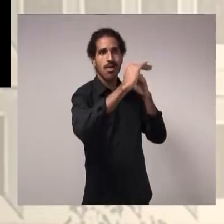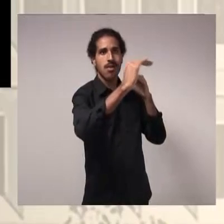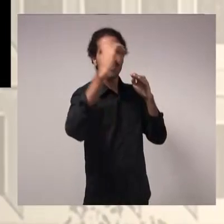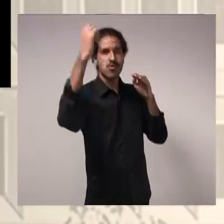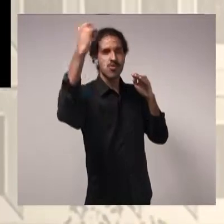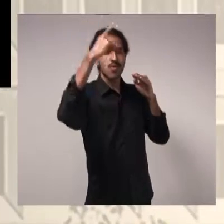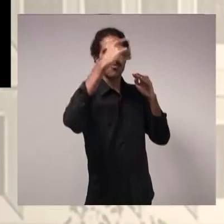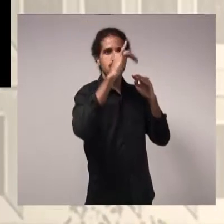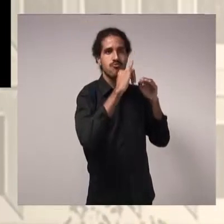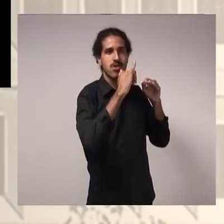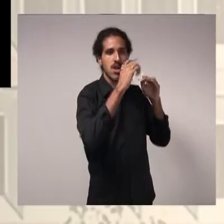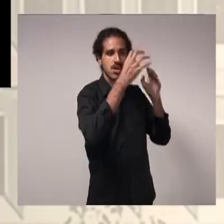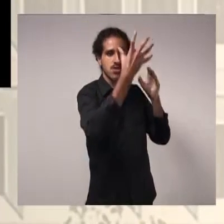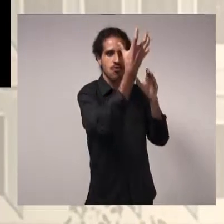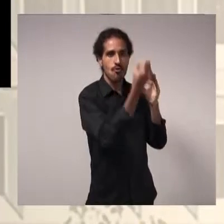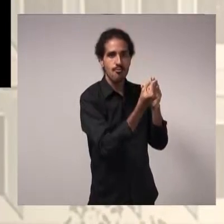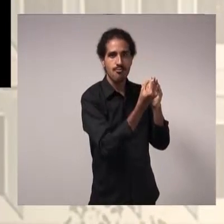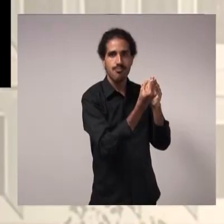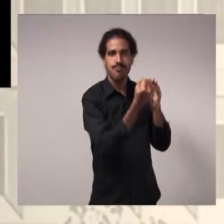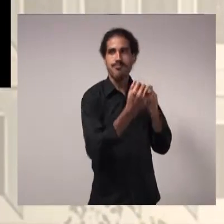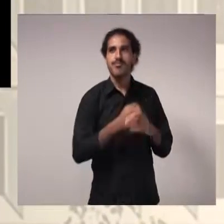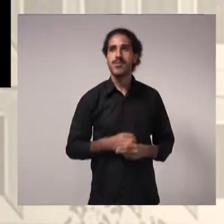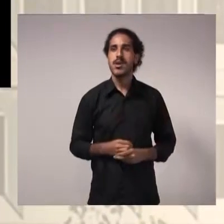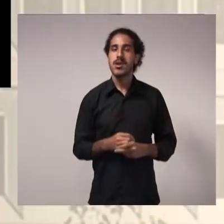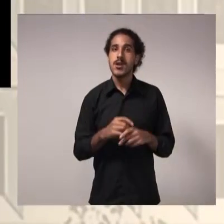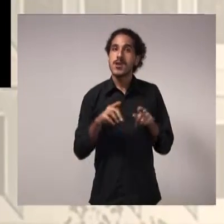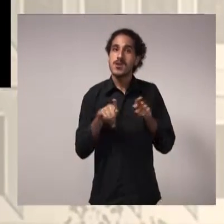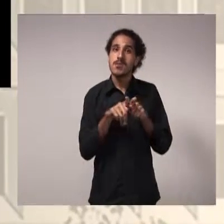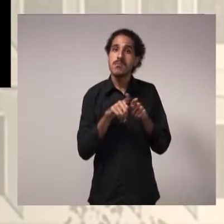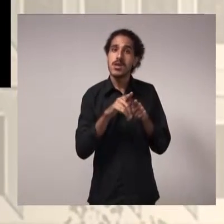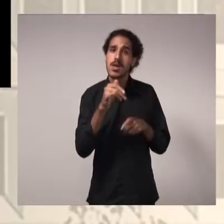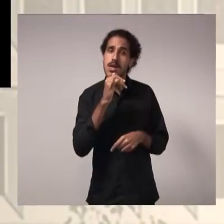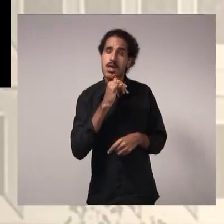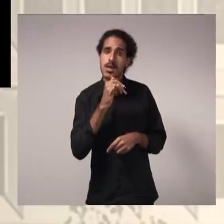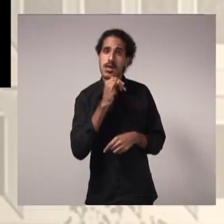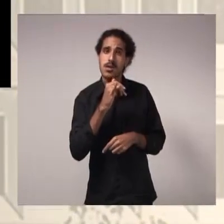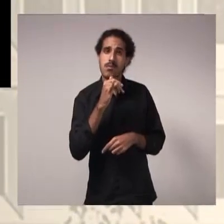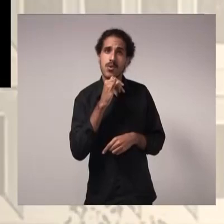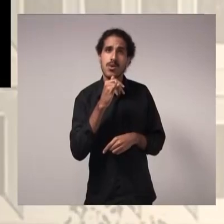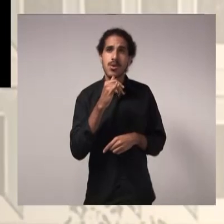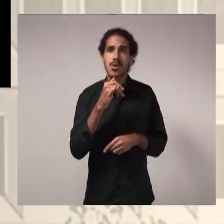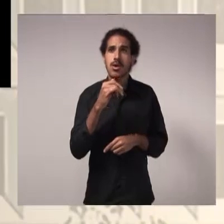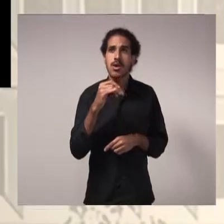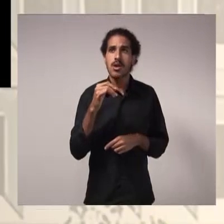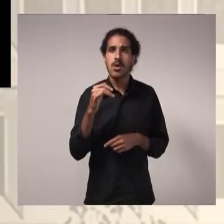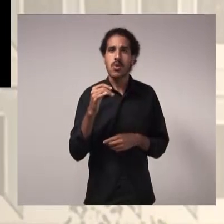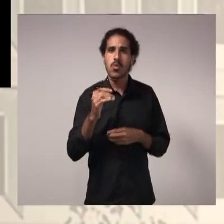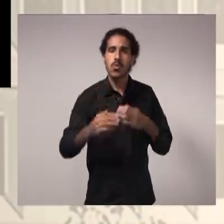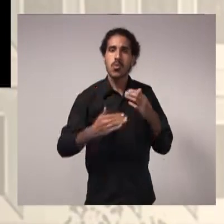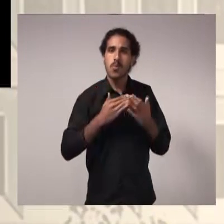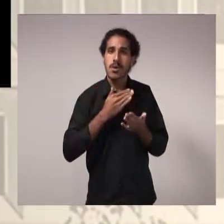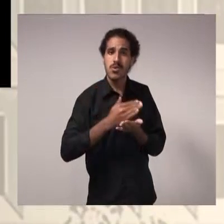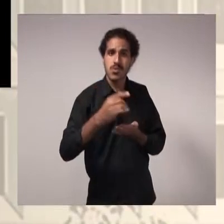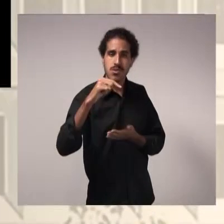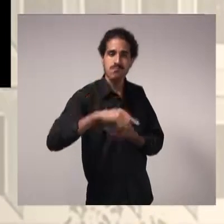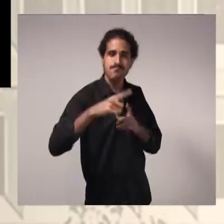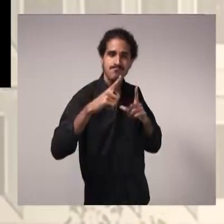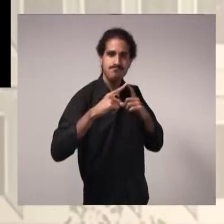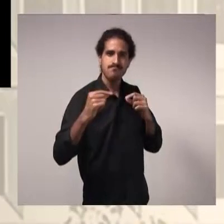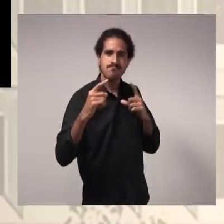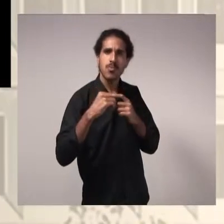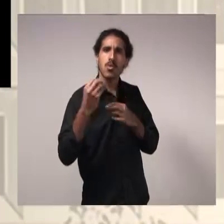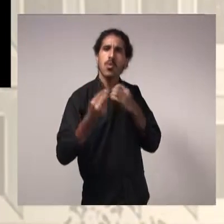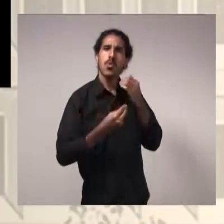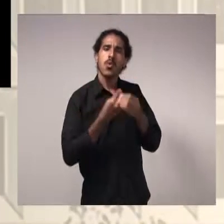TCU, a gente tem também o exemplo dos que podem ser considerados pioneiros em Brasília, de